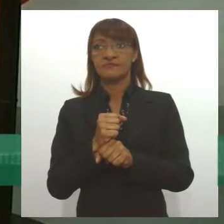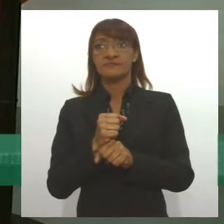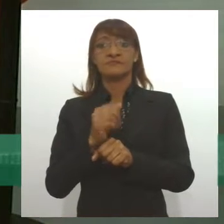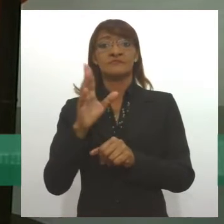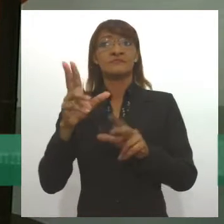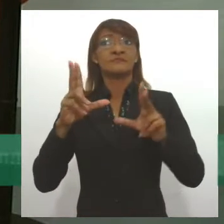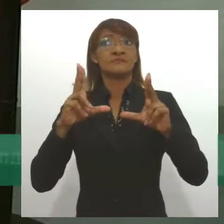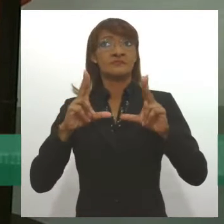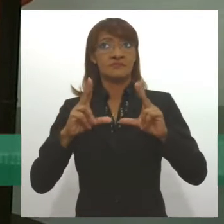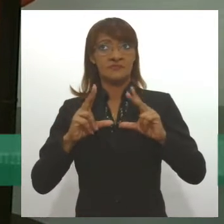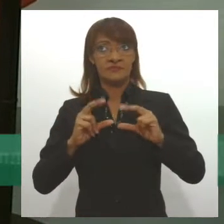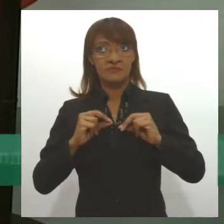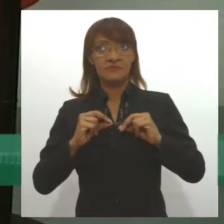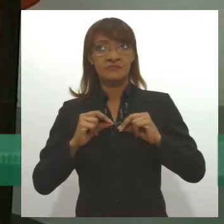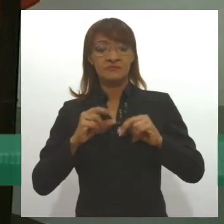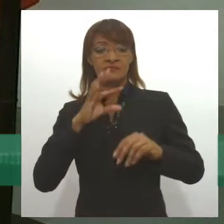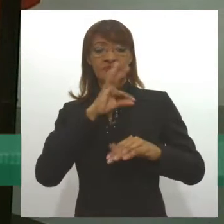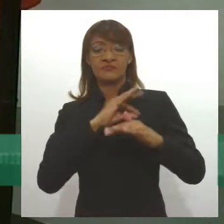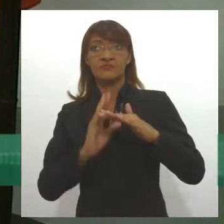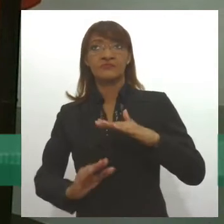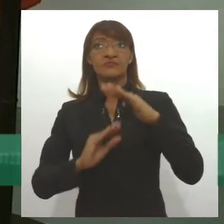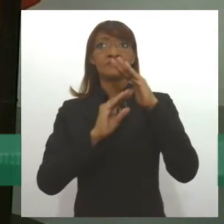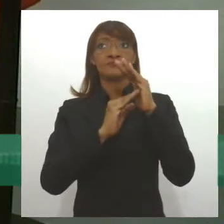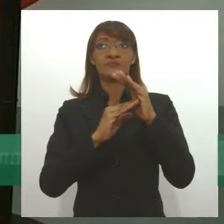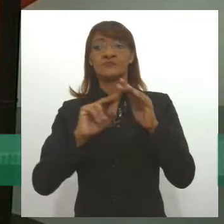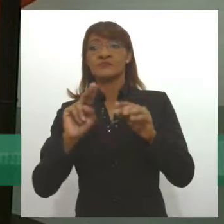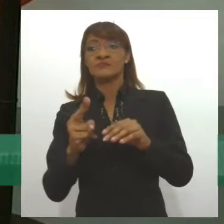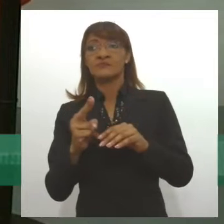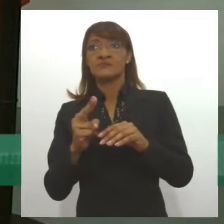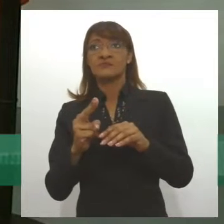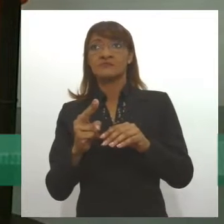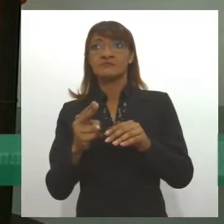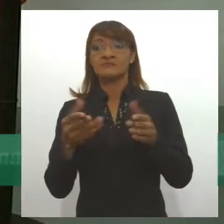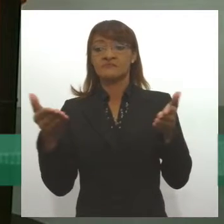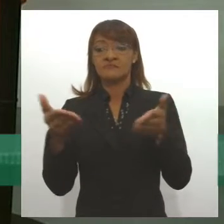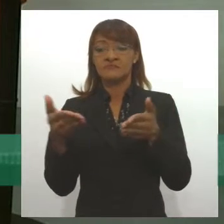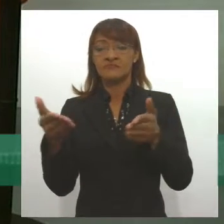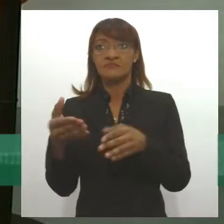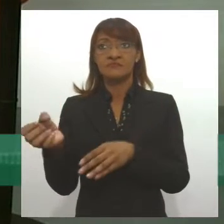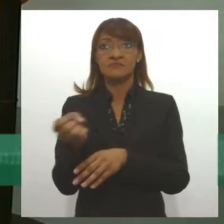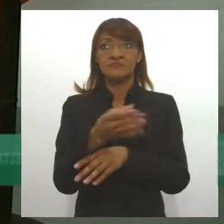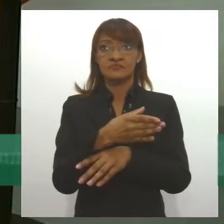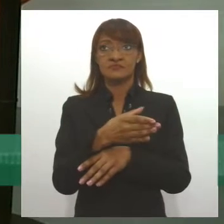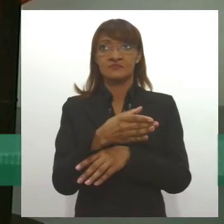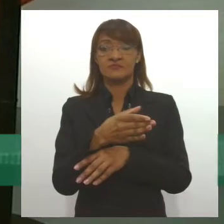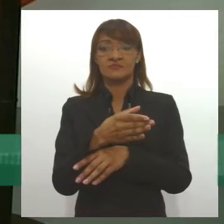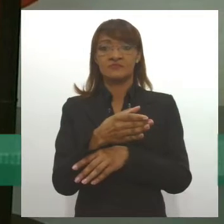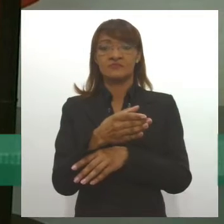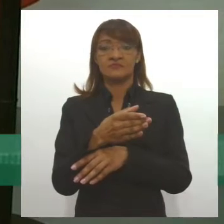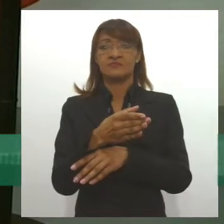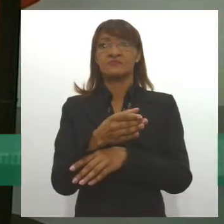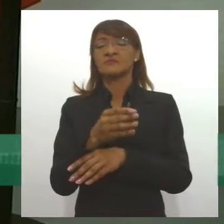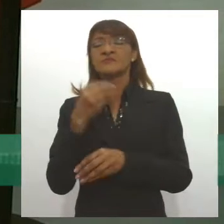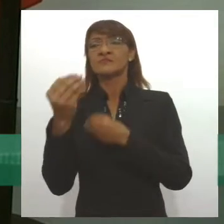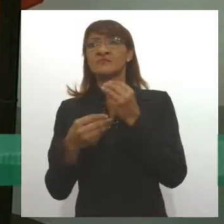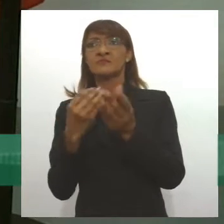recebe acima do teto ou só para os que vão entrar aí na administração pública? Vale a partir de que